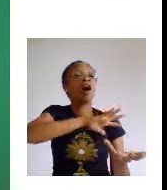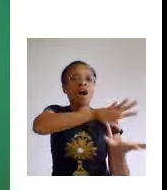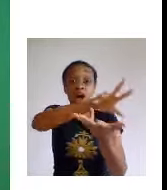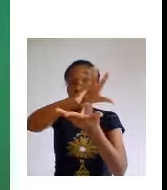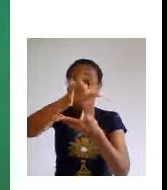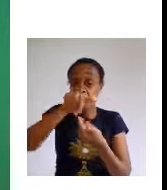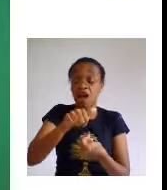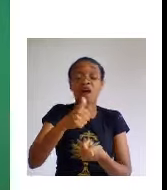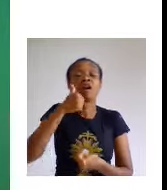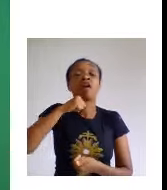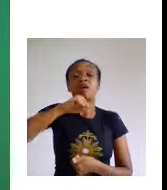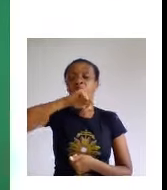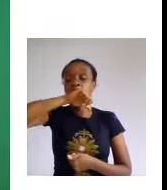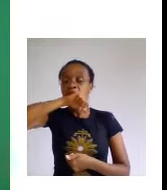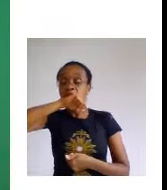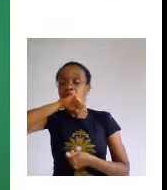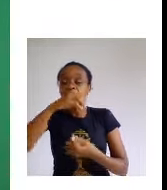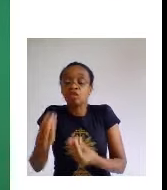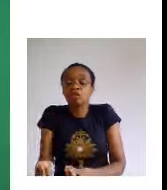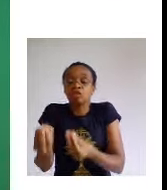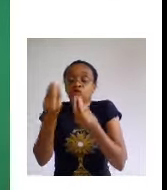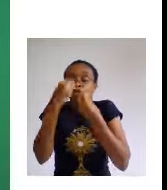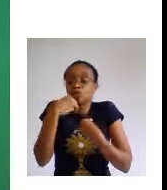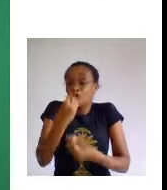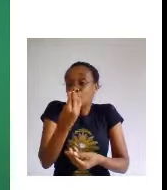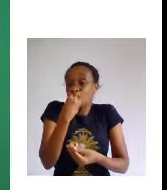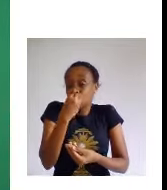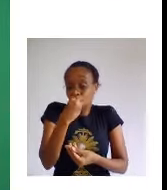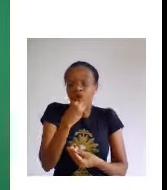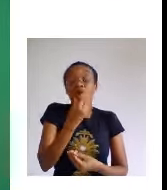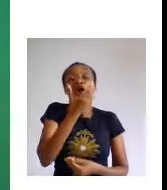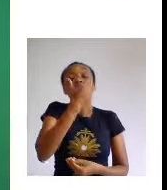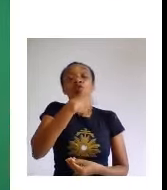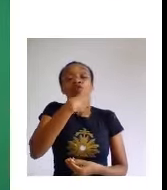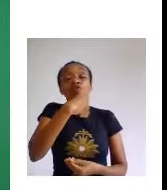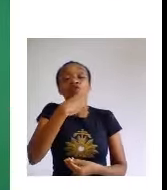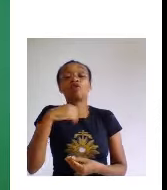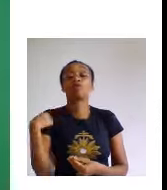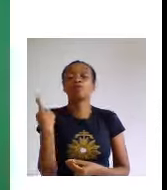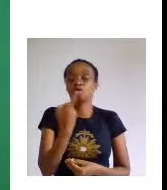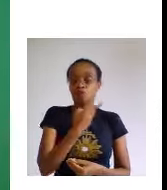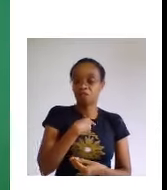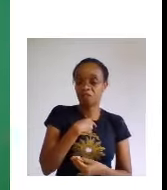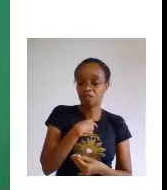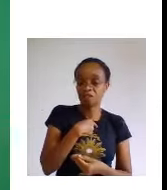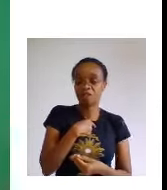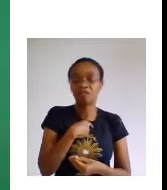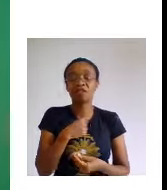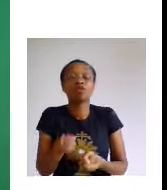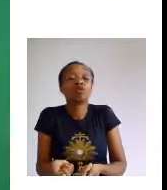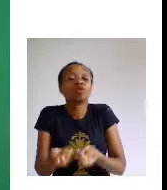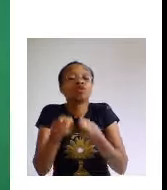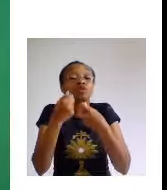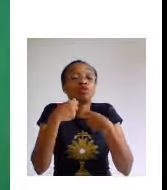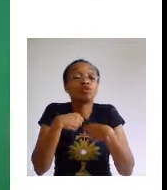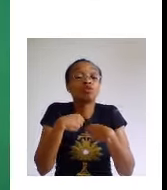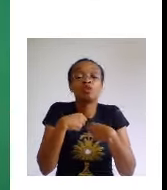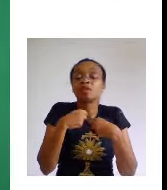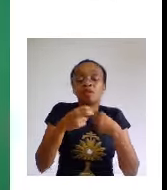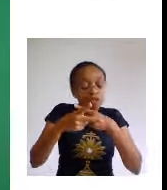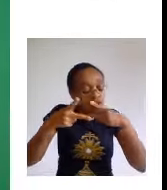nos sustenta, que nos governa, produz variados frutos, nos fornece meios necessários para a nossa